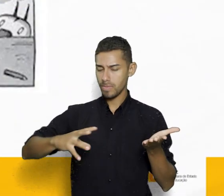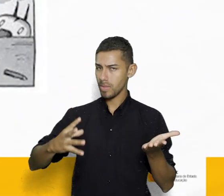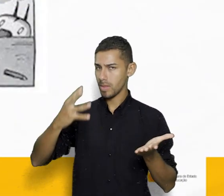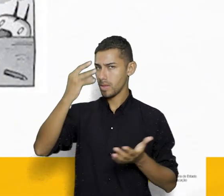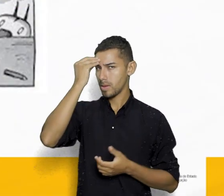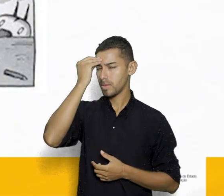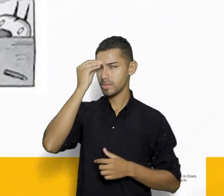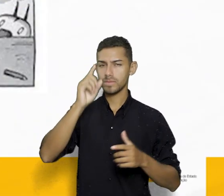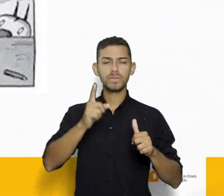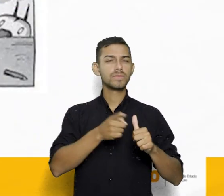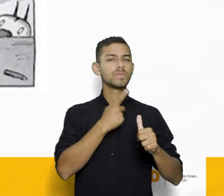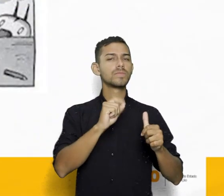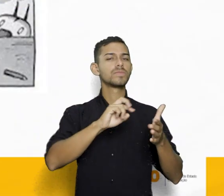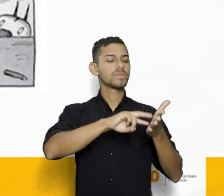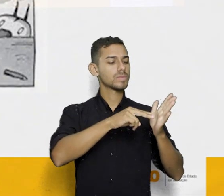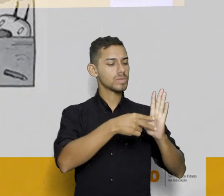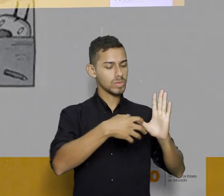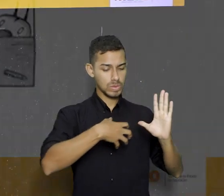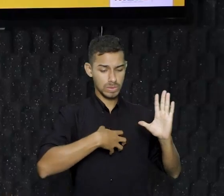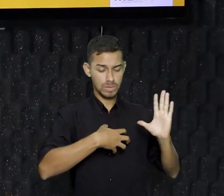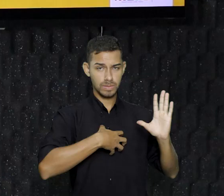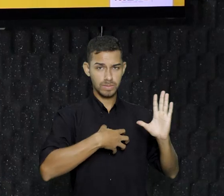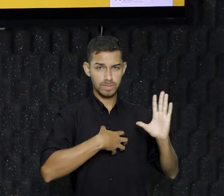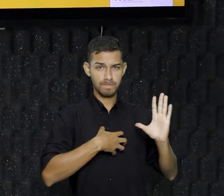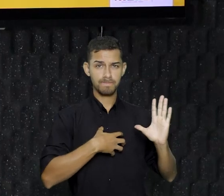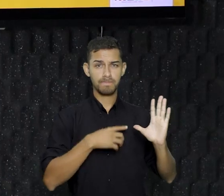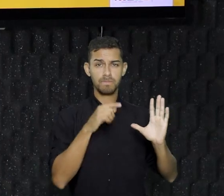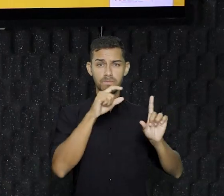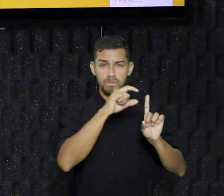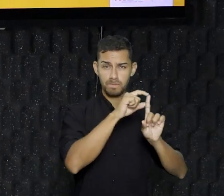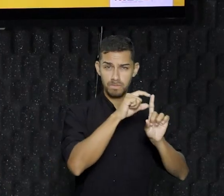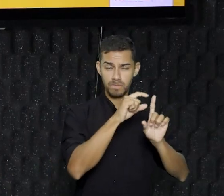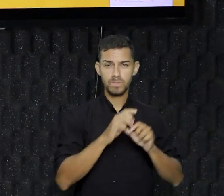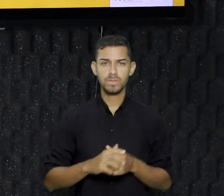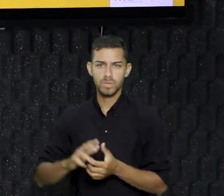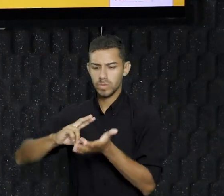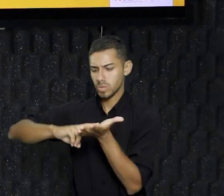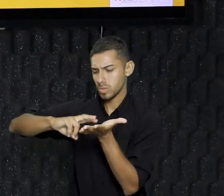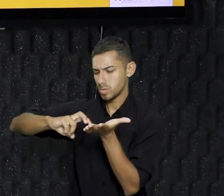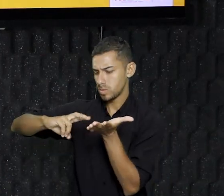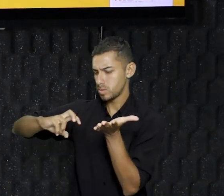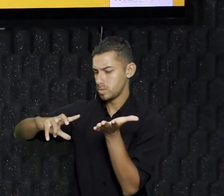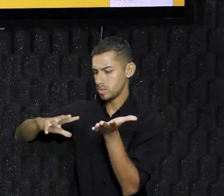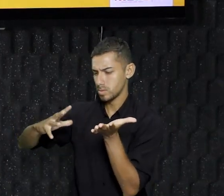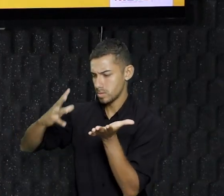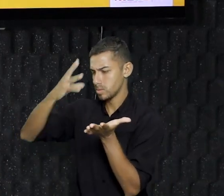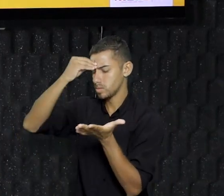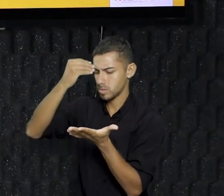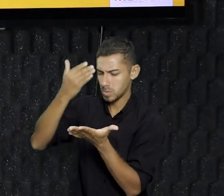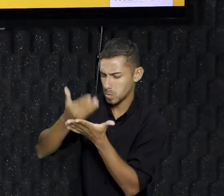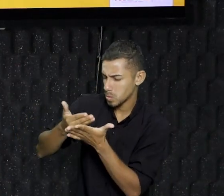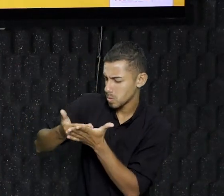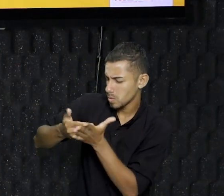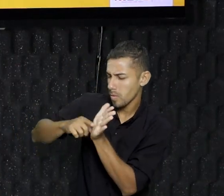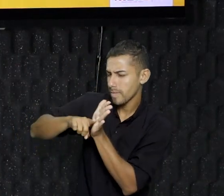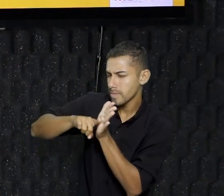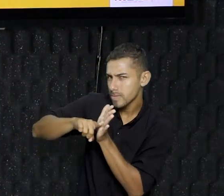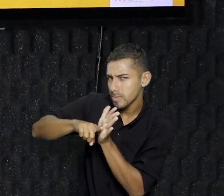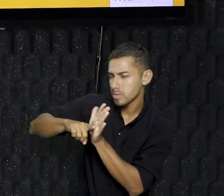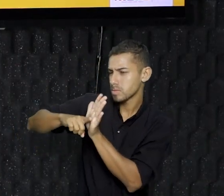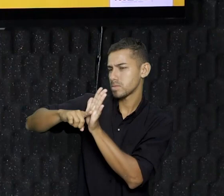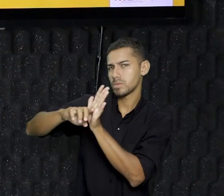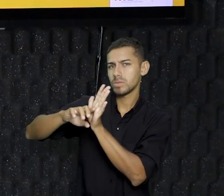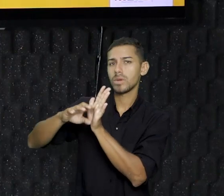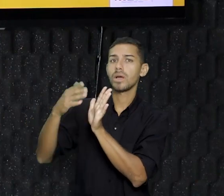semântica significação de palavras domínio lexical domínio de vocabulário a professora